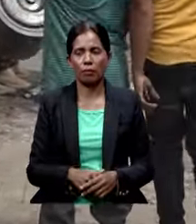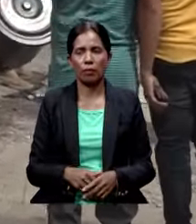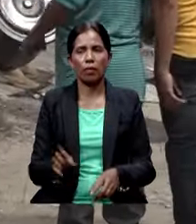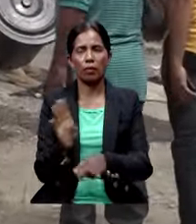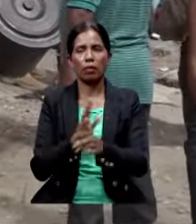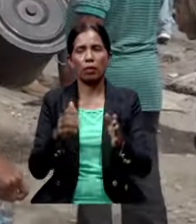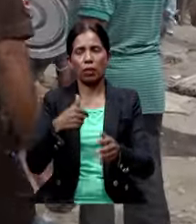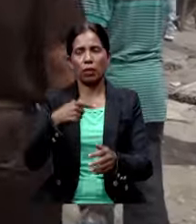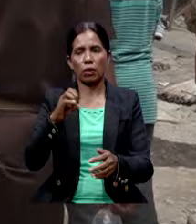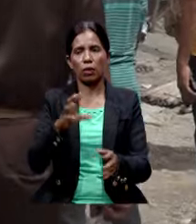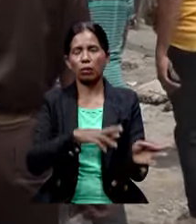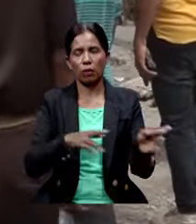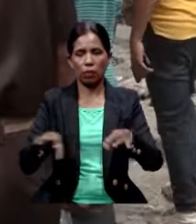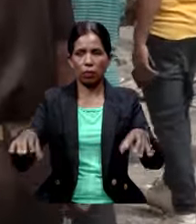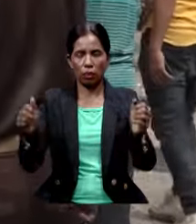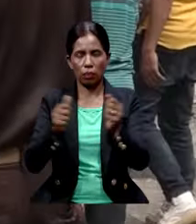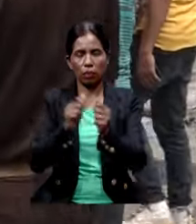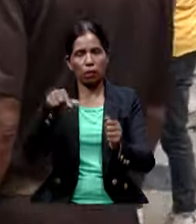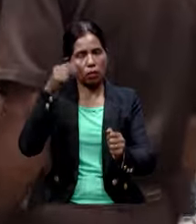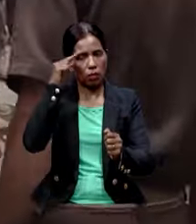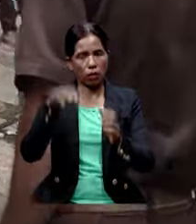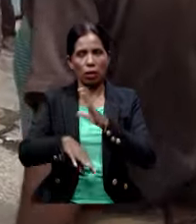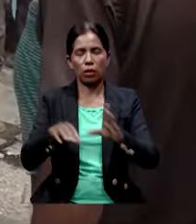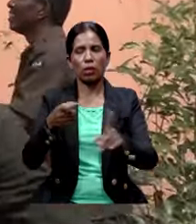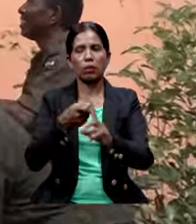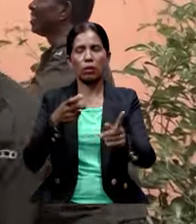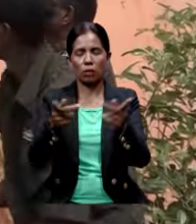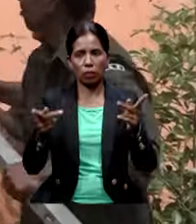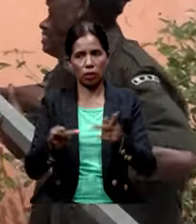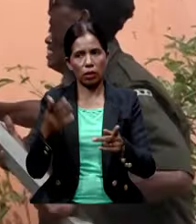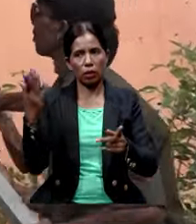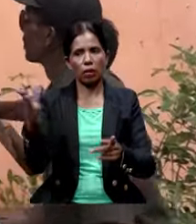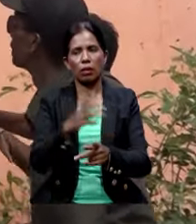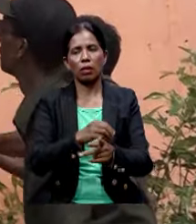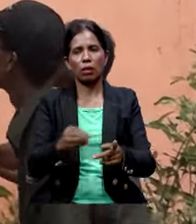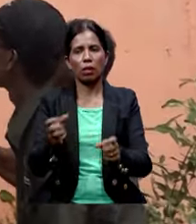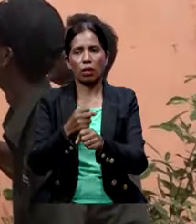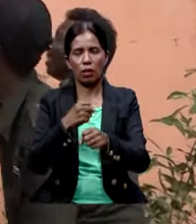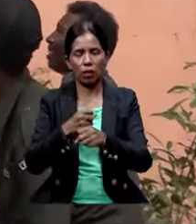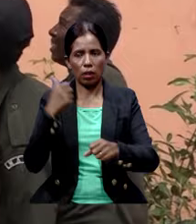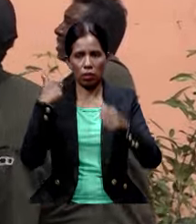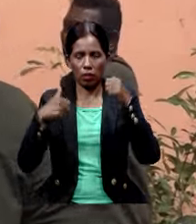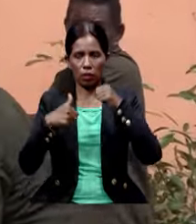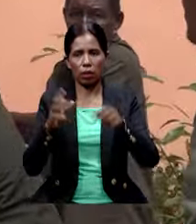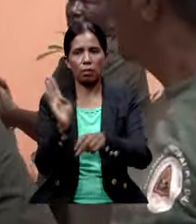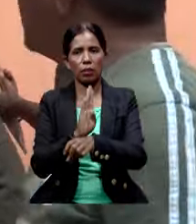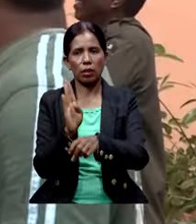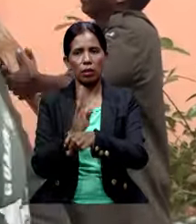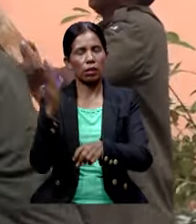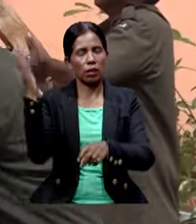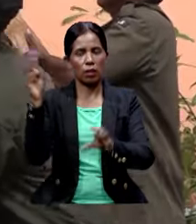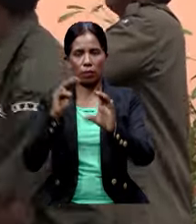negociante Agustinho pronto hodi coopera ho governo atu sai husi fatin refere hodi bahala o fali atividade negocio iha